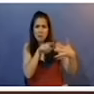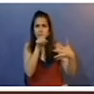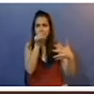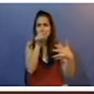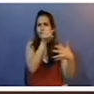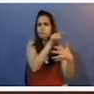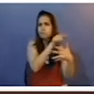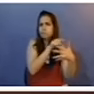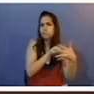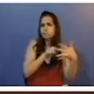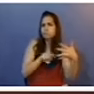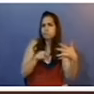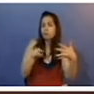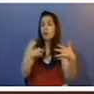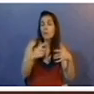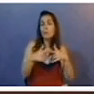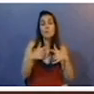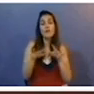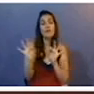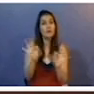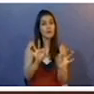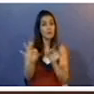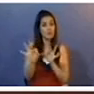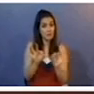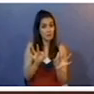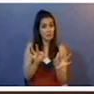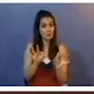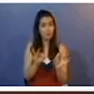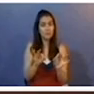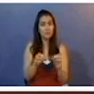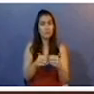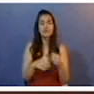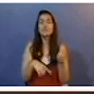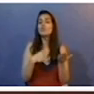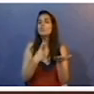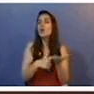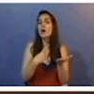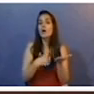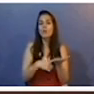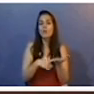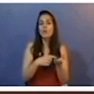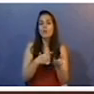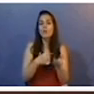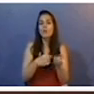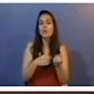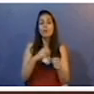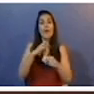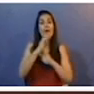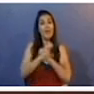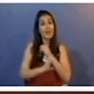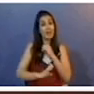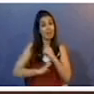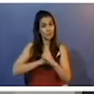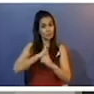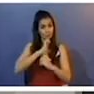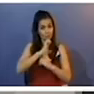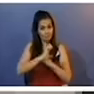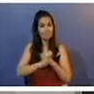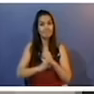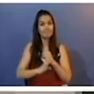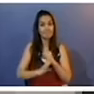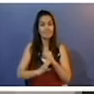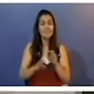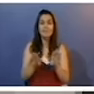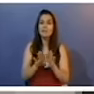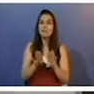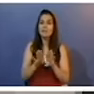os átomos eles foram organizados na tabela periódica de acordo com a sua distribuição eletrônica, né, o seu número de